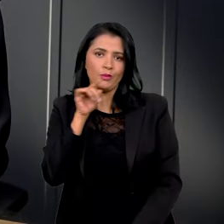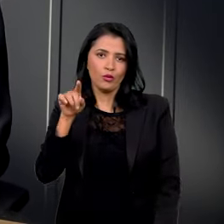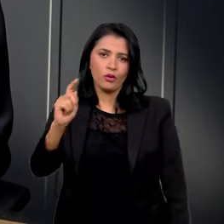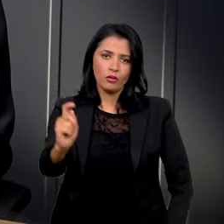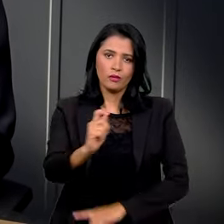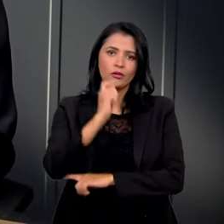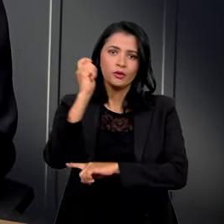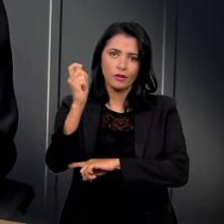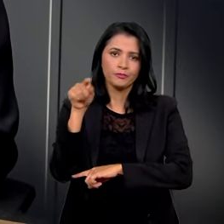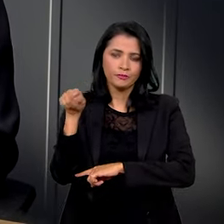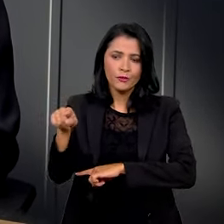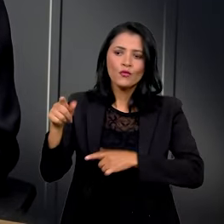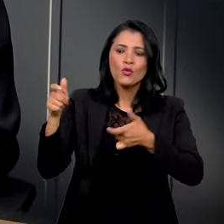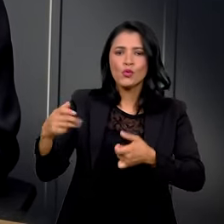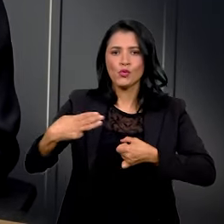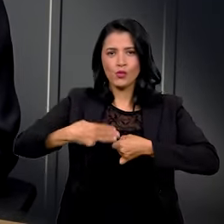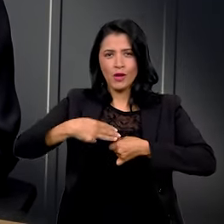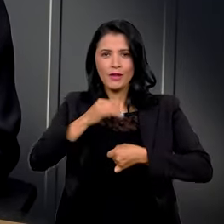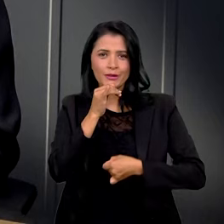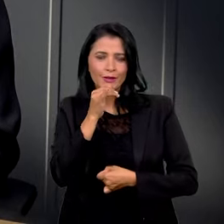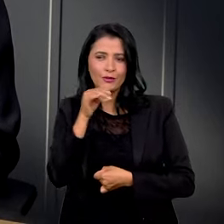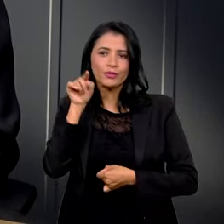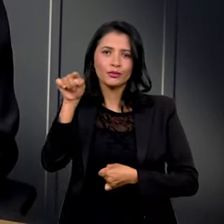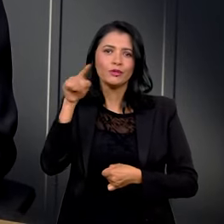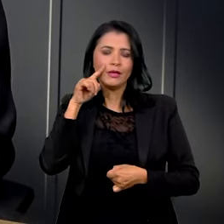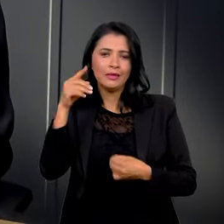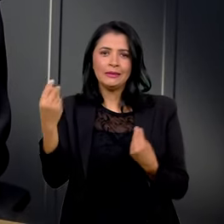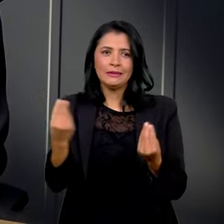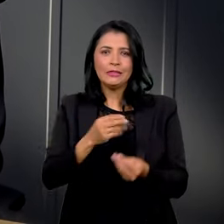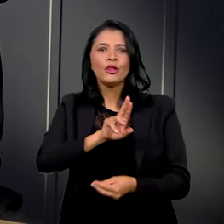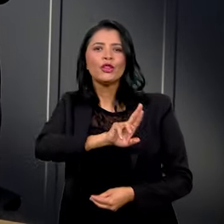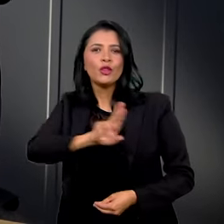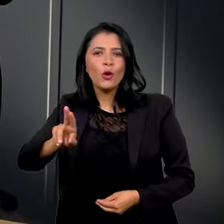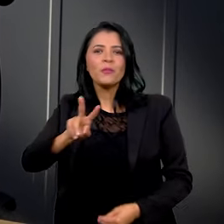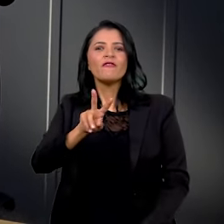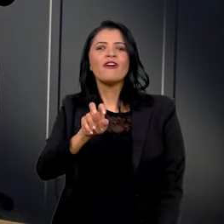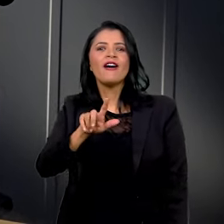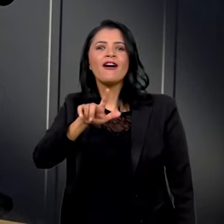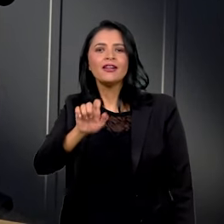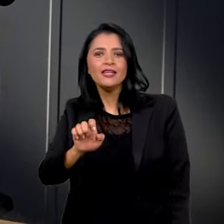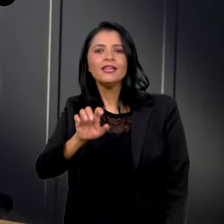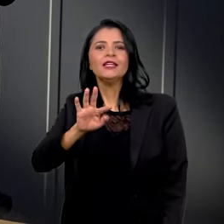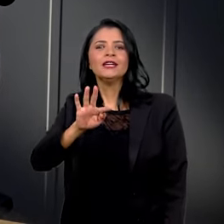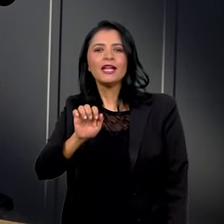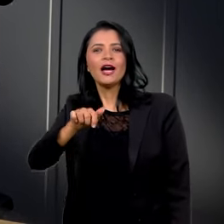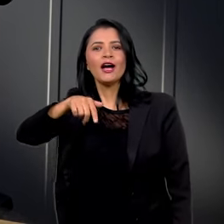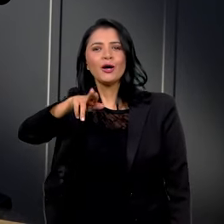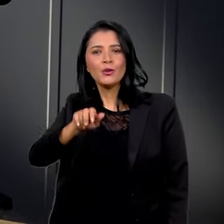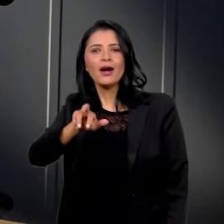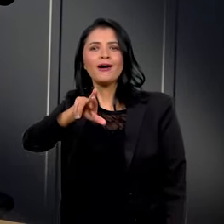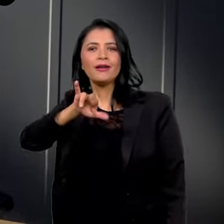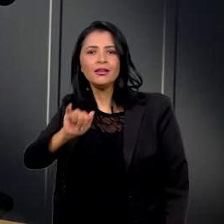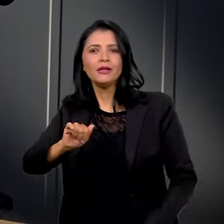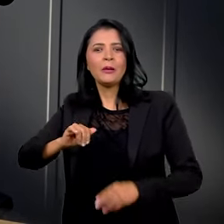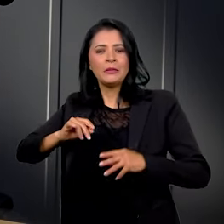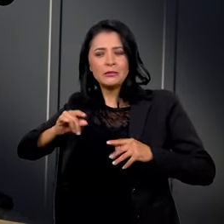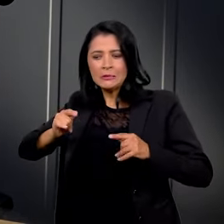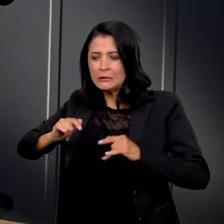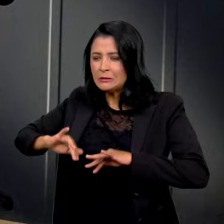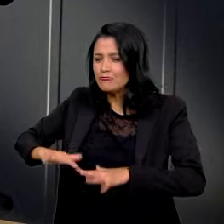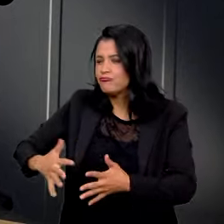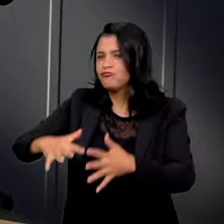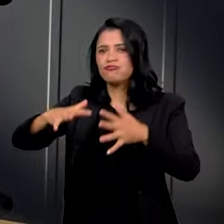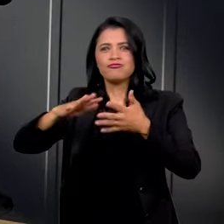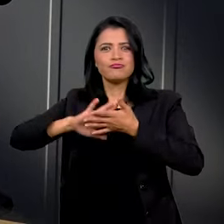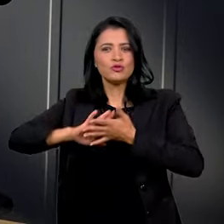Rio Grande do Sul a gente teve municípios como por exemplo aqueles do do do do que a gente chama né do Vale do Taquari que foram completamente devastados ou seja